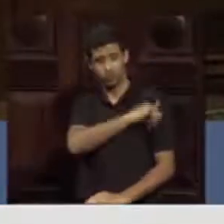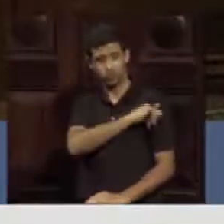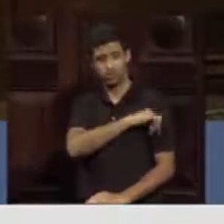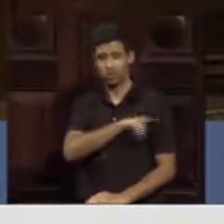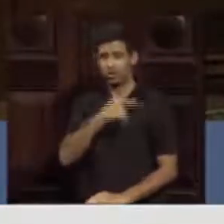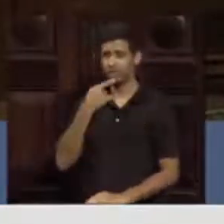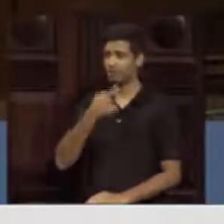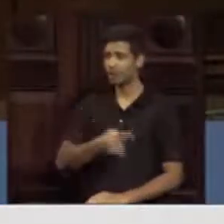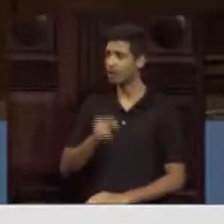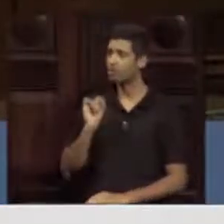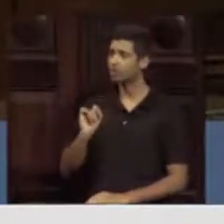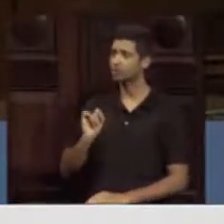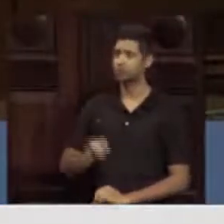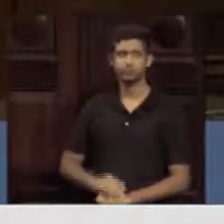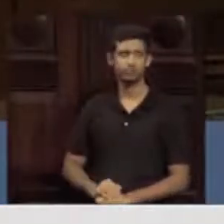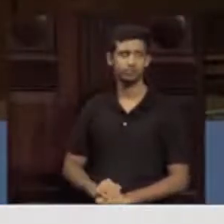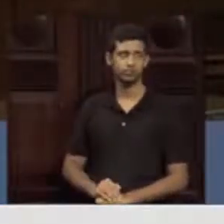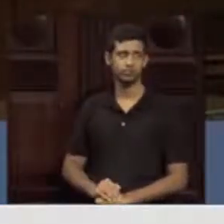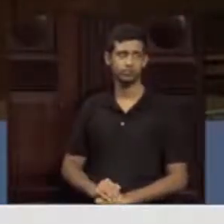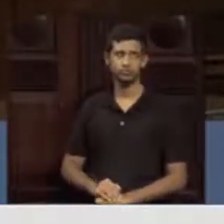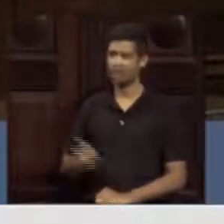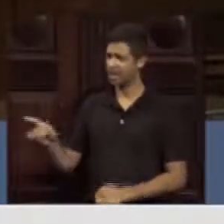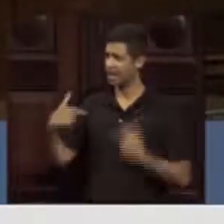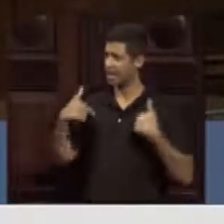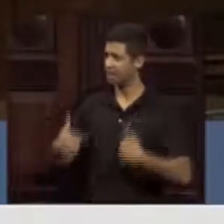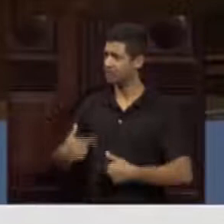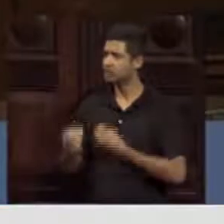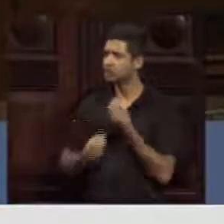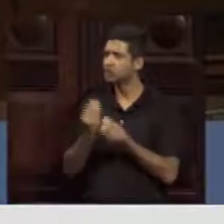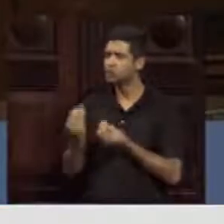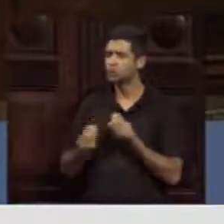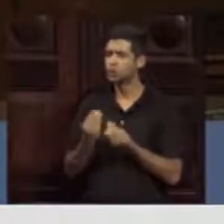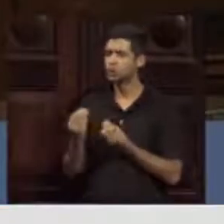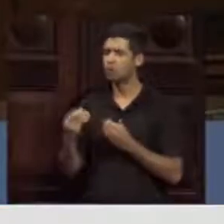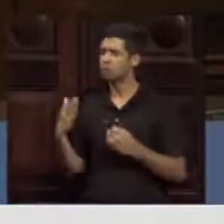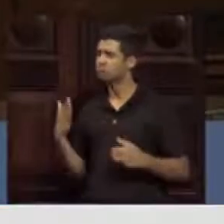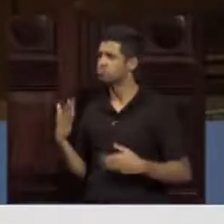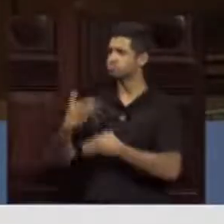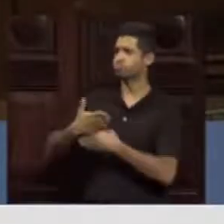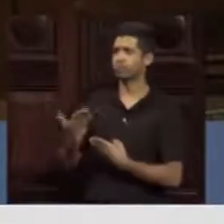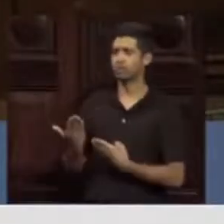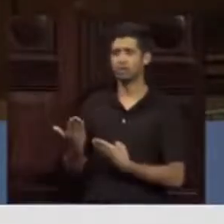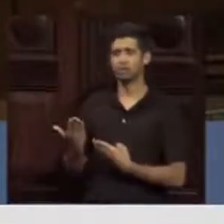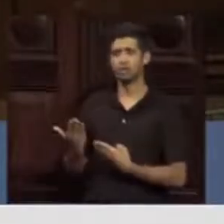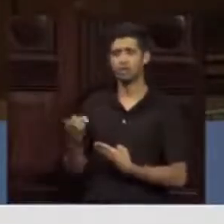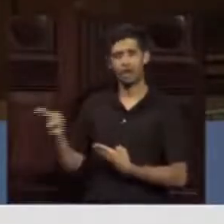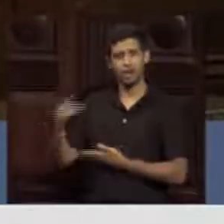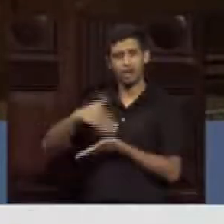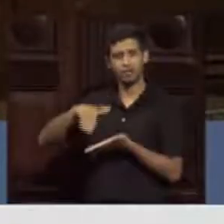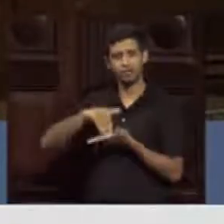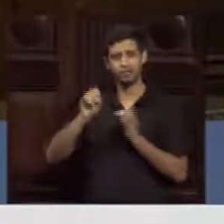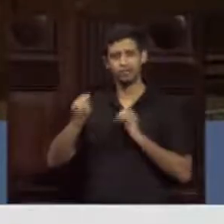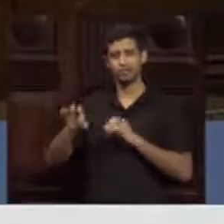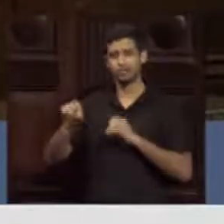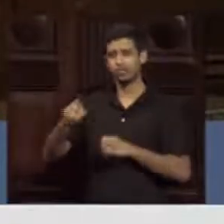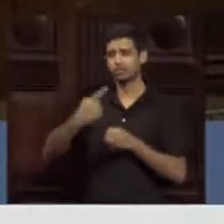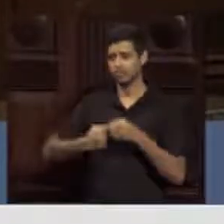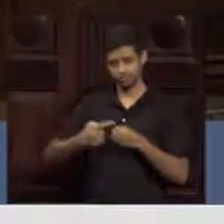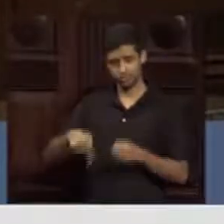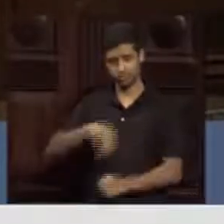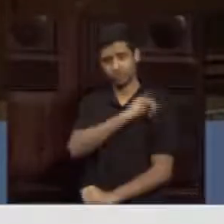que ele, na verdade, por suas ações, estavam impedindo que a Secretaria de Educação do